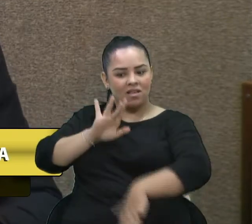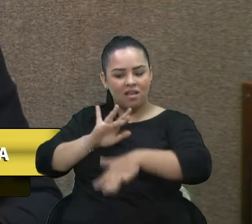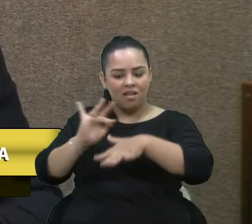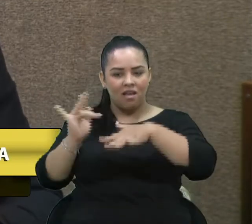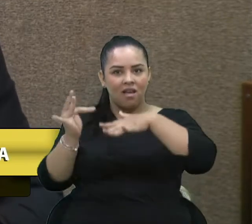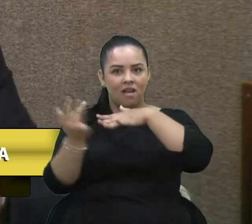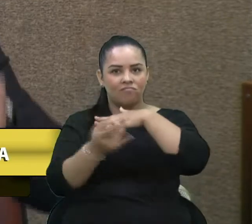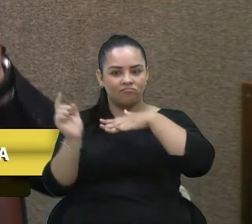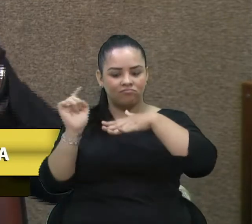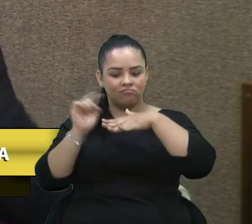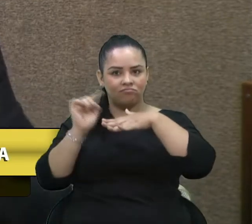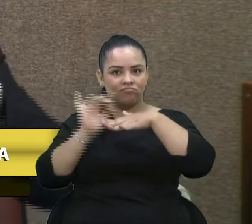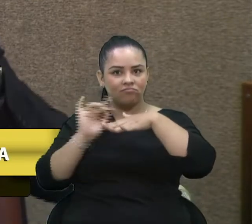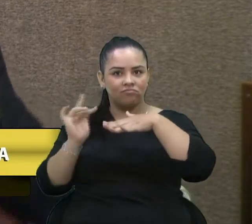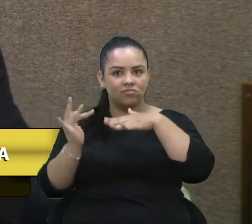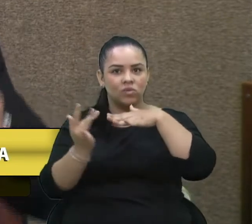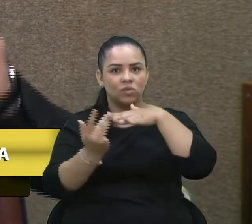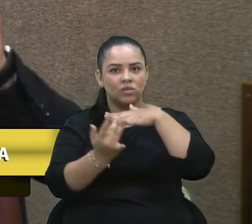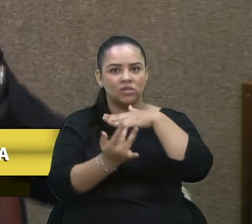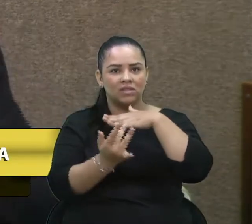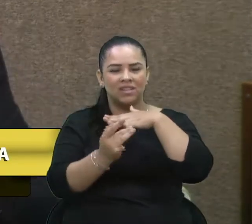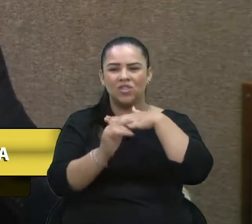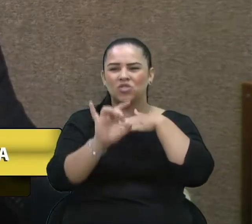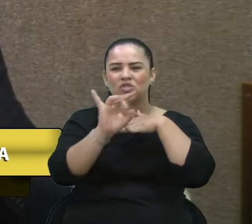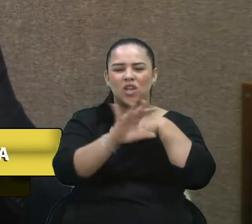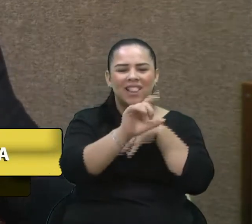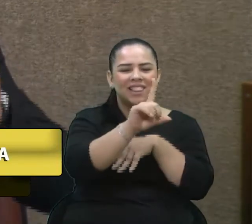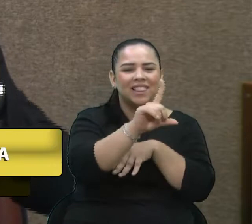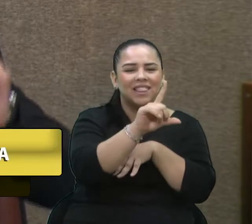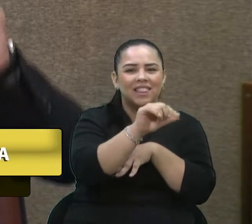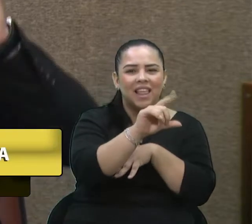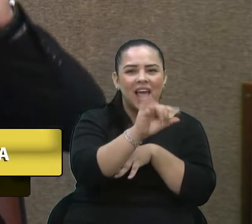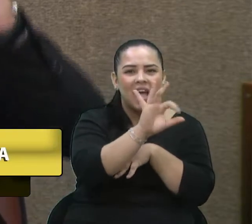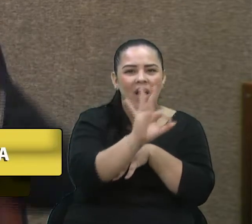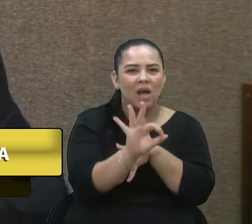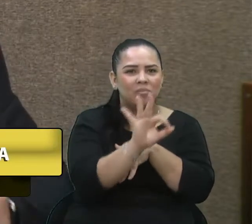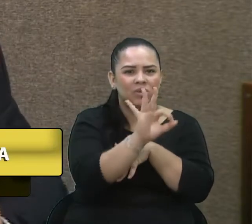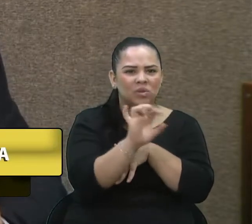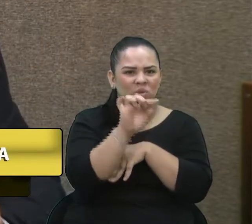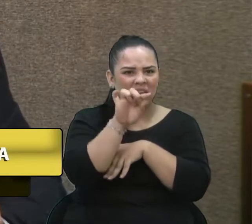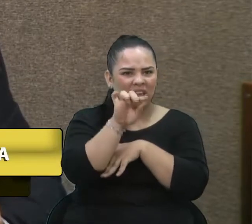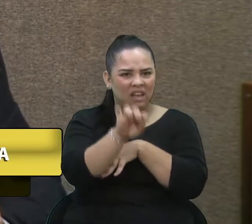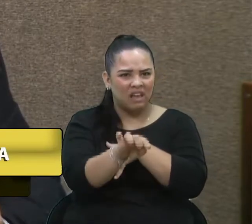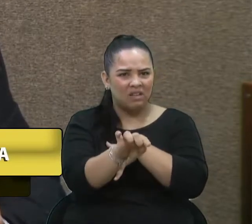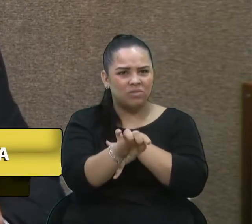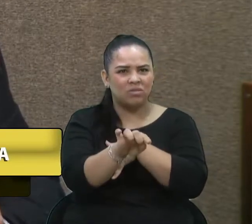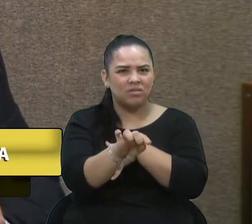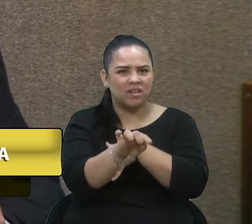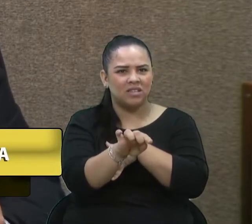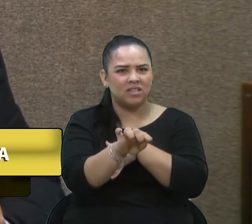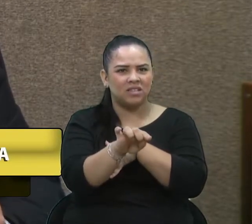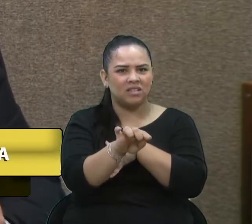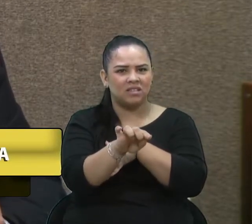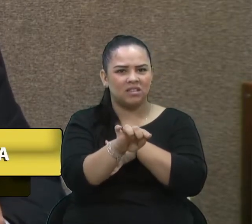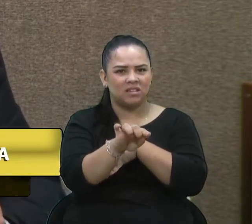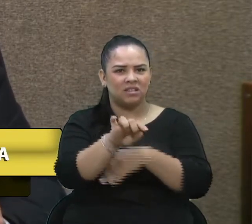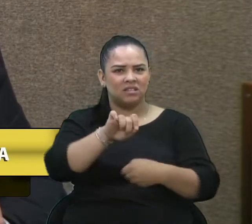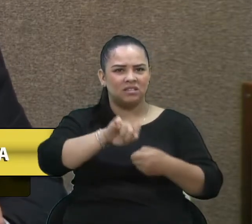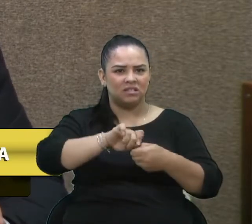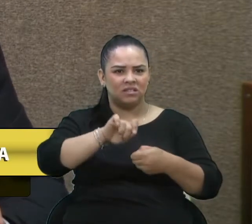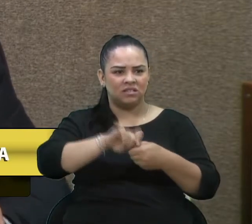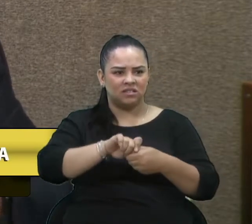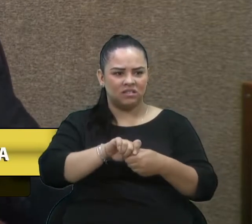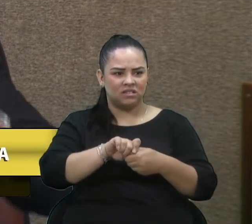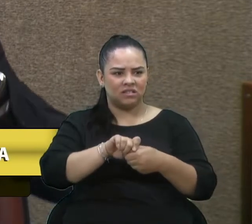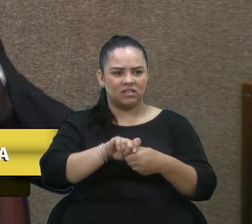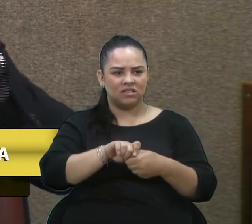sociais apenas 10% do que essa psicopata, porque é assim o nome correto, né,